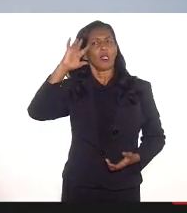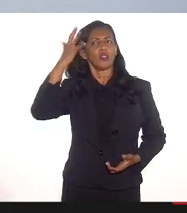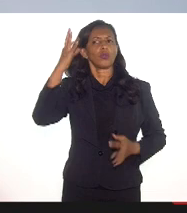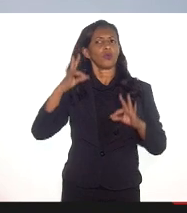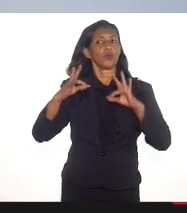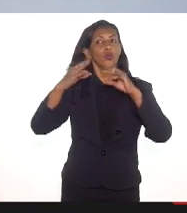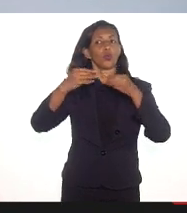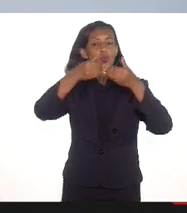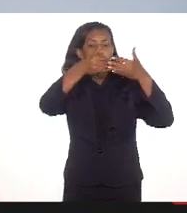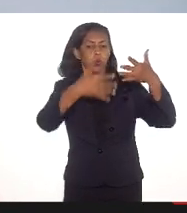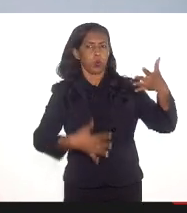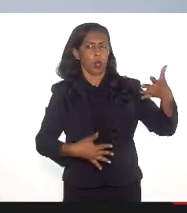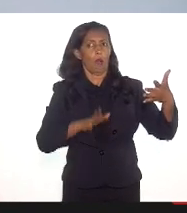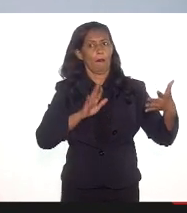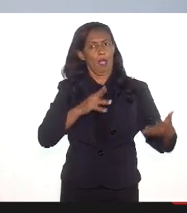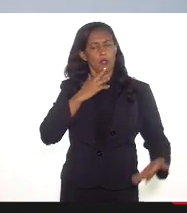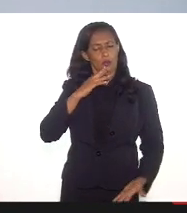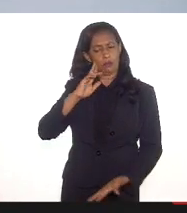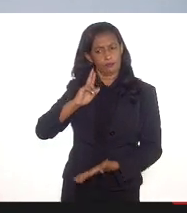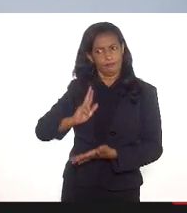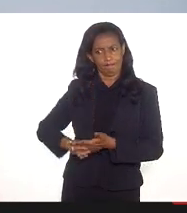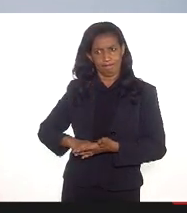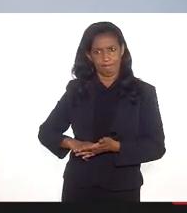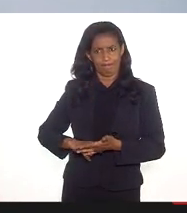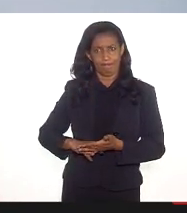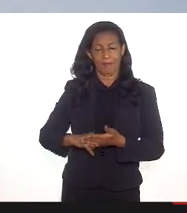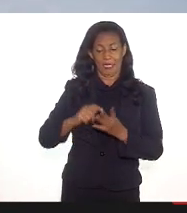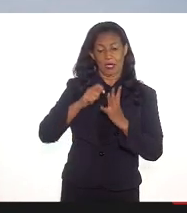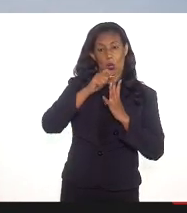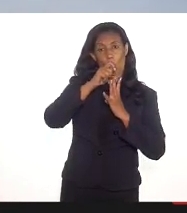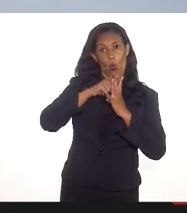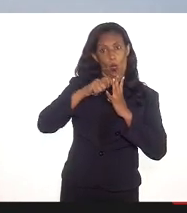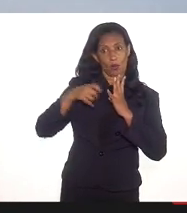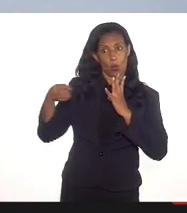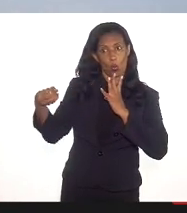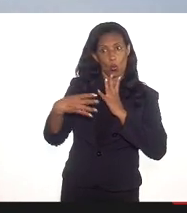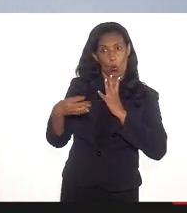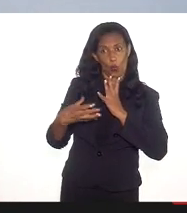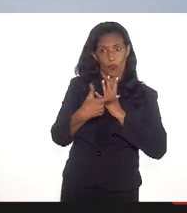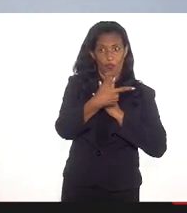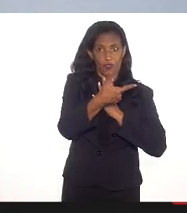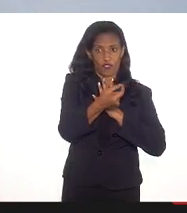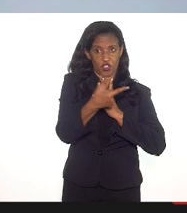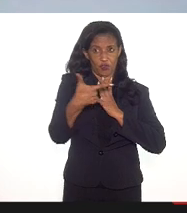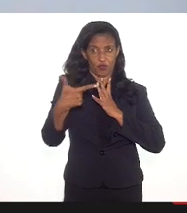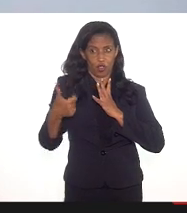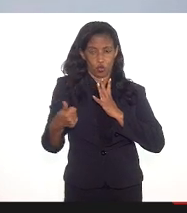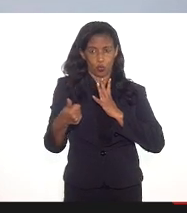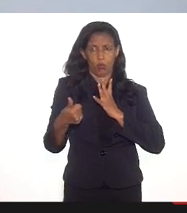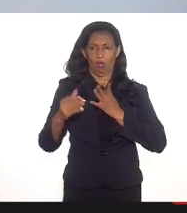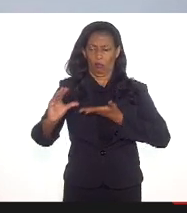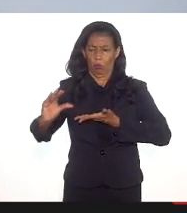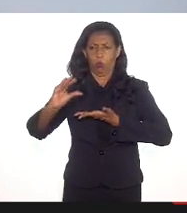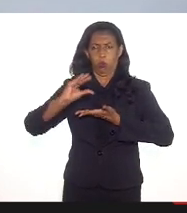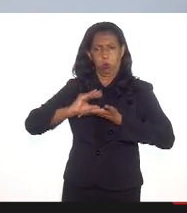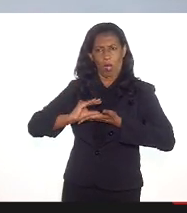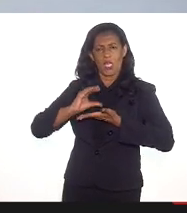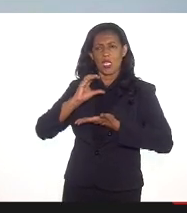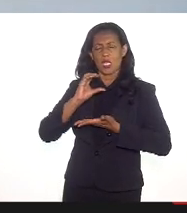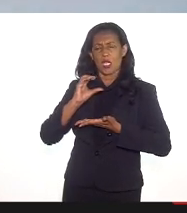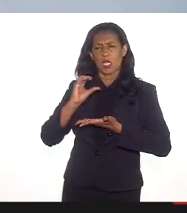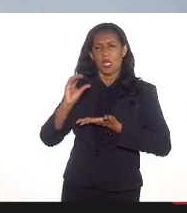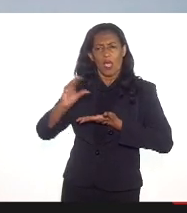mas eu tenho que reconhecer que nesses 3, 4 meses avançamos esse recurso do CIT,